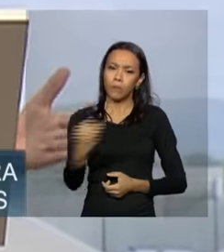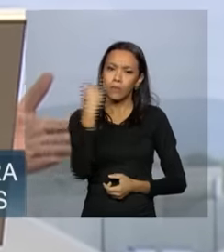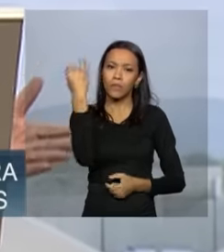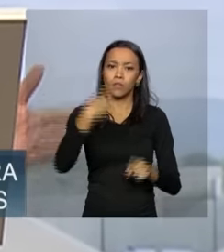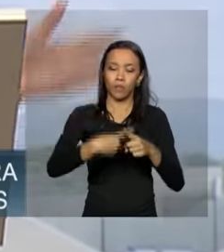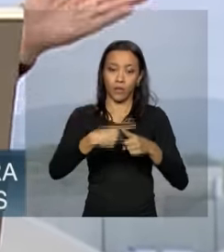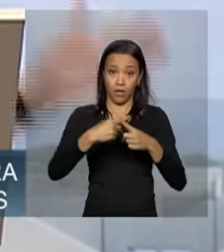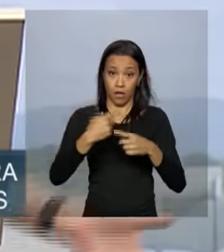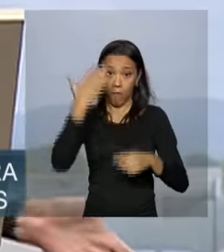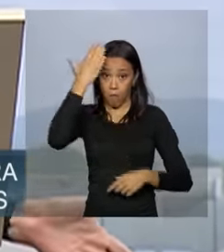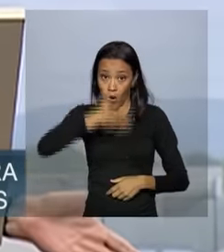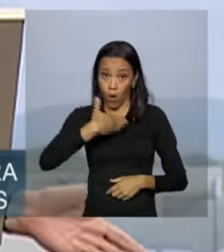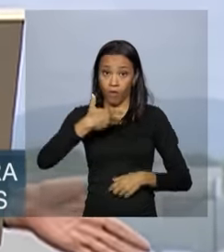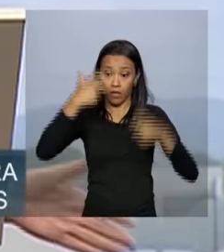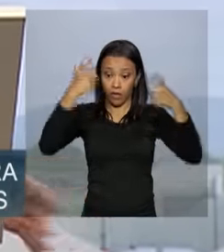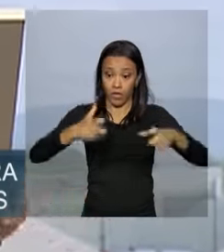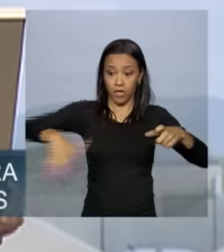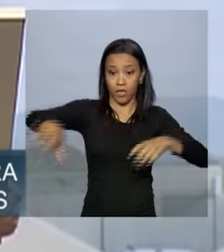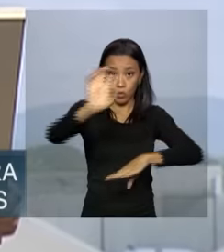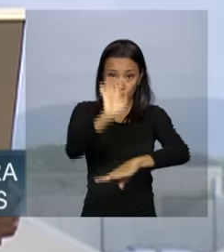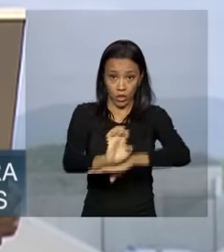sertão alagoano tem água.